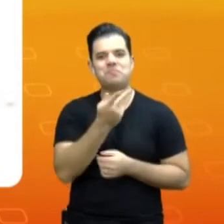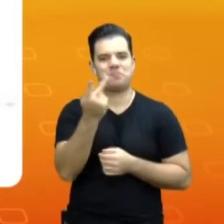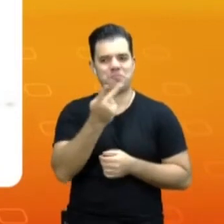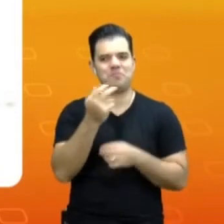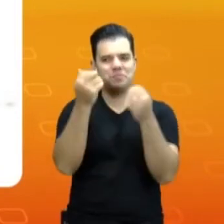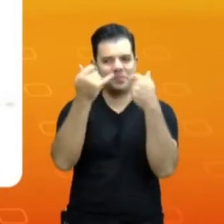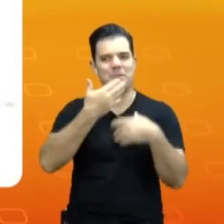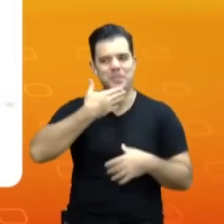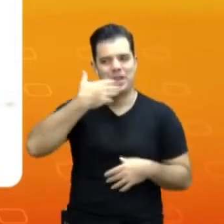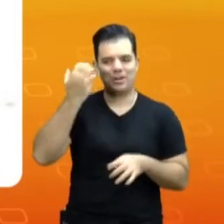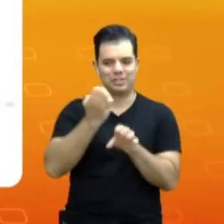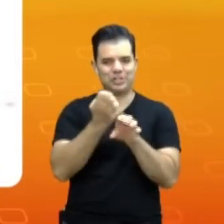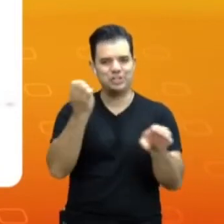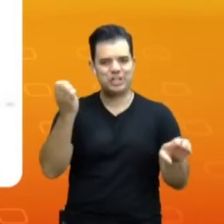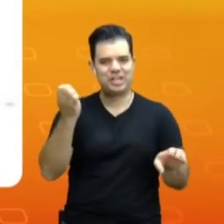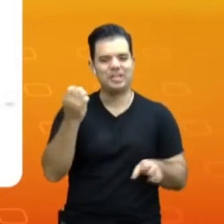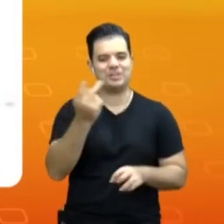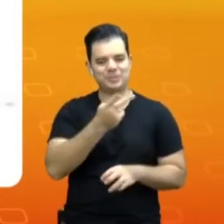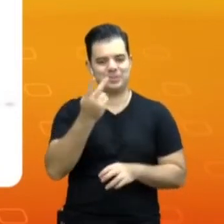Thiago.